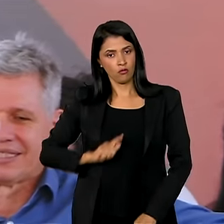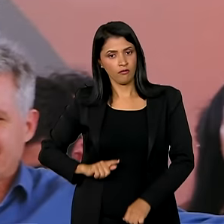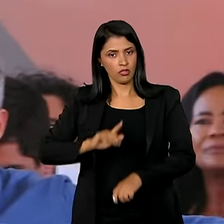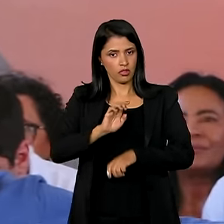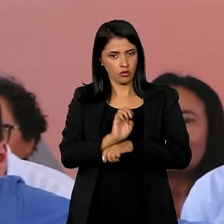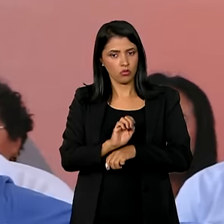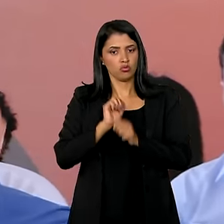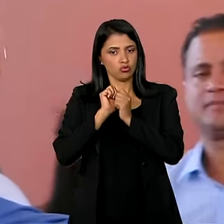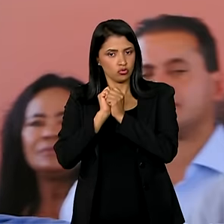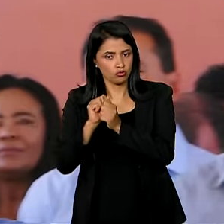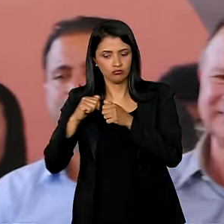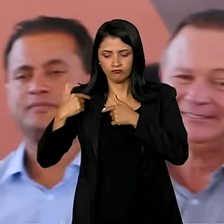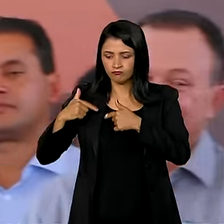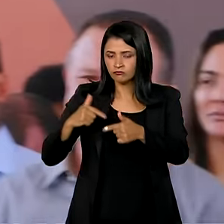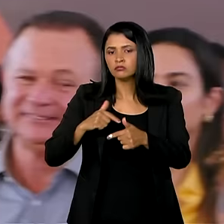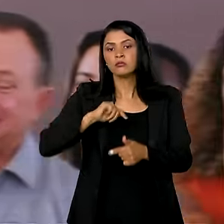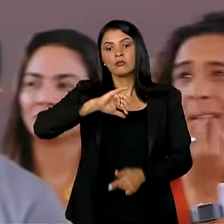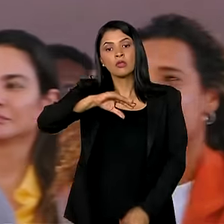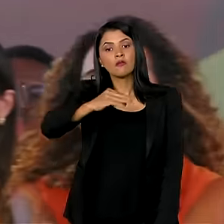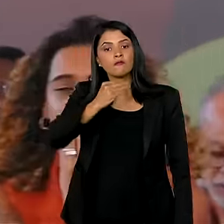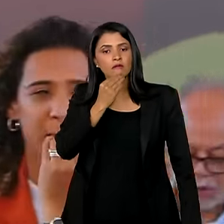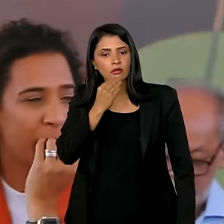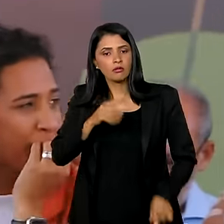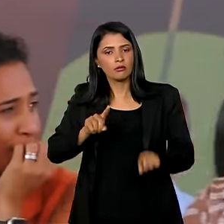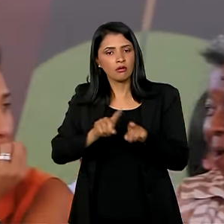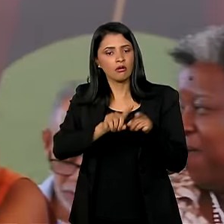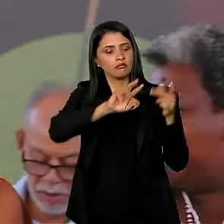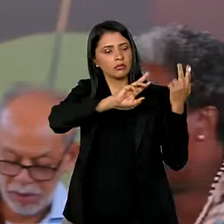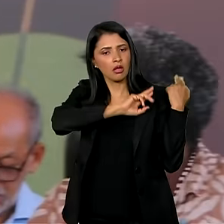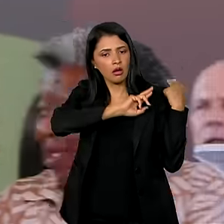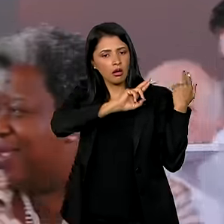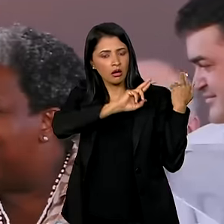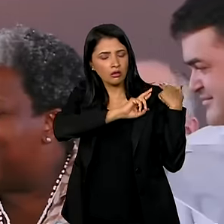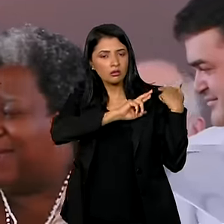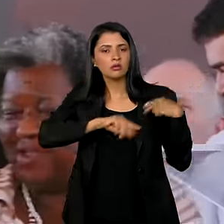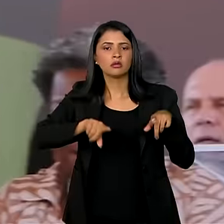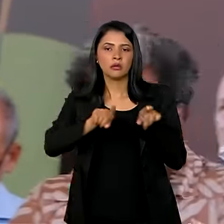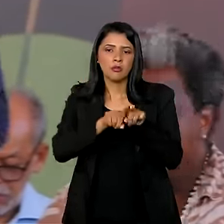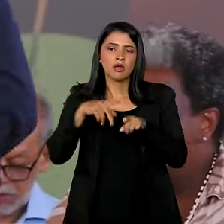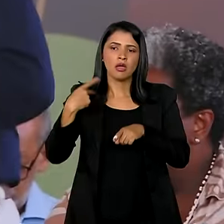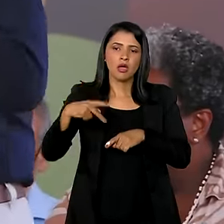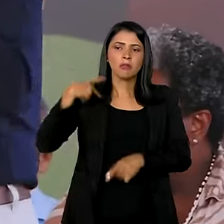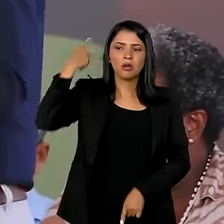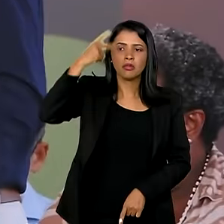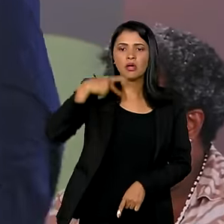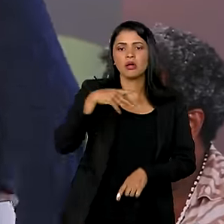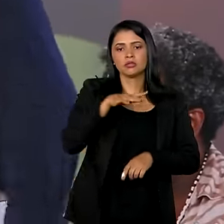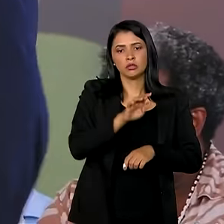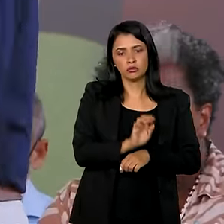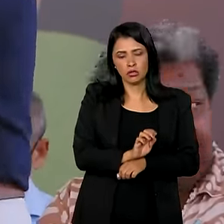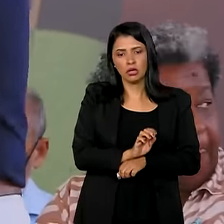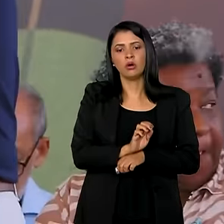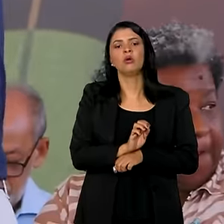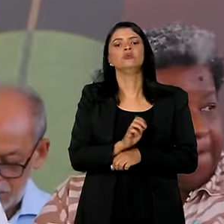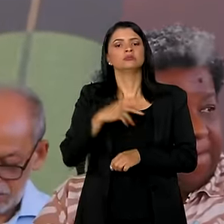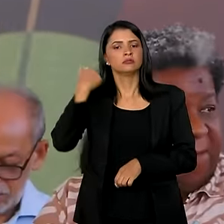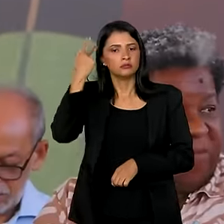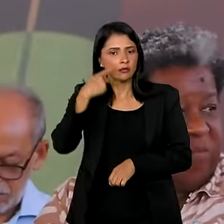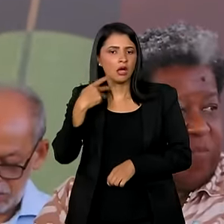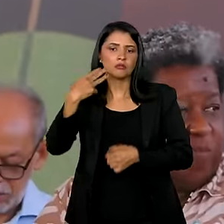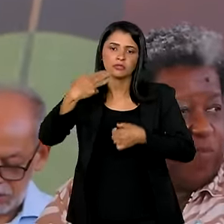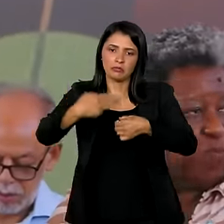estado, vamos aproveitar a responsabilidade dos parlamentares estaduais, dos